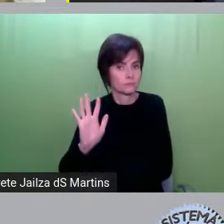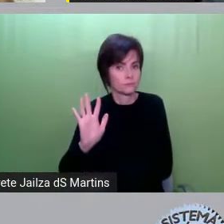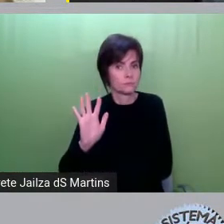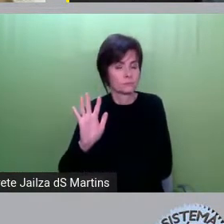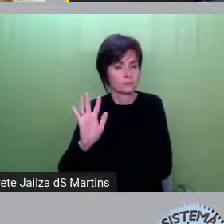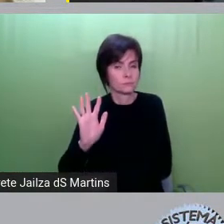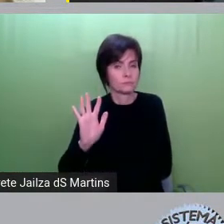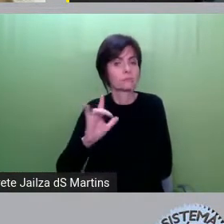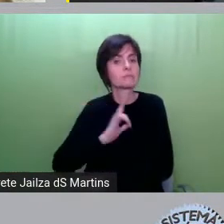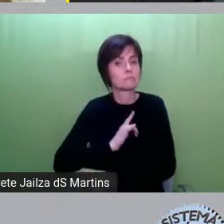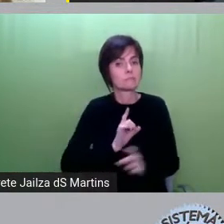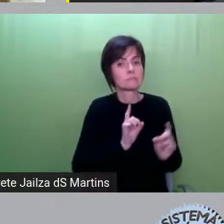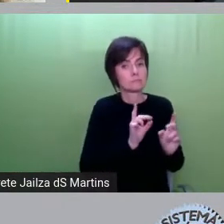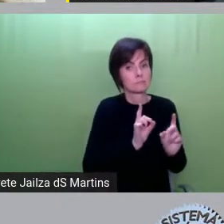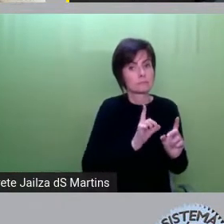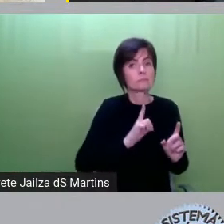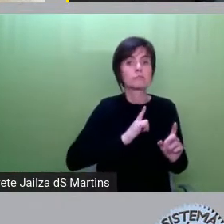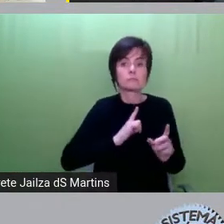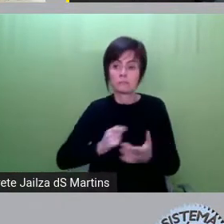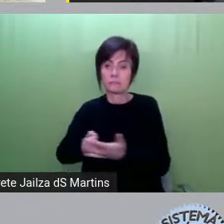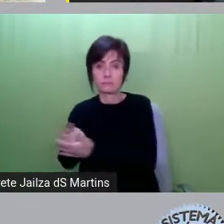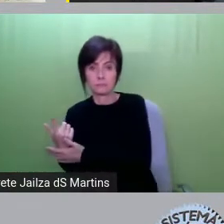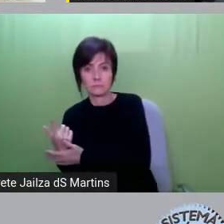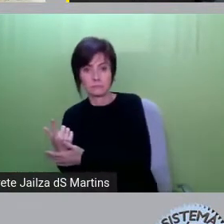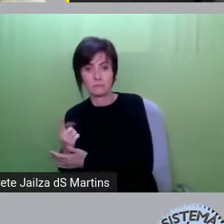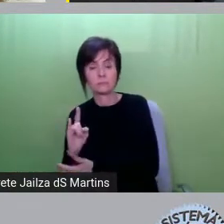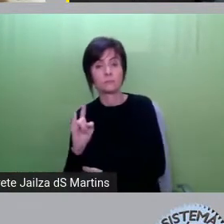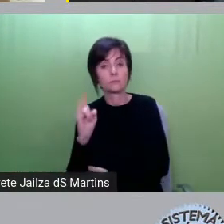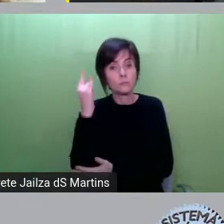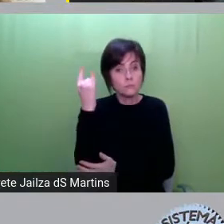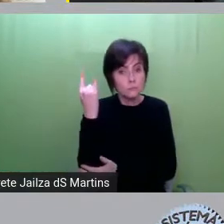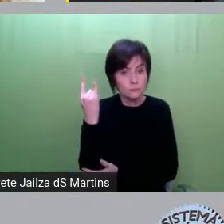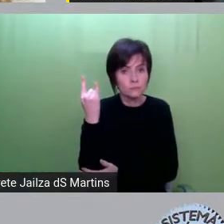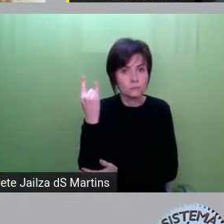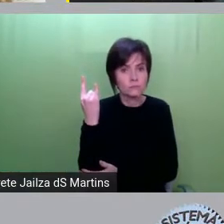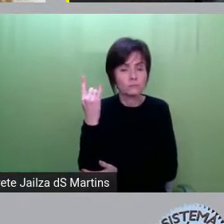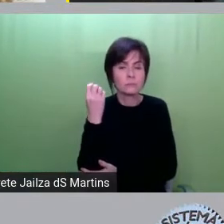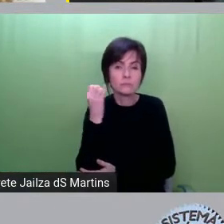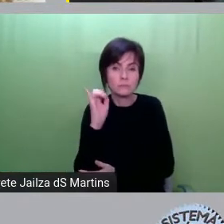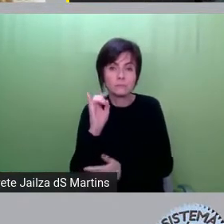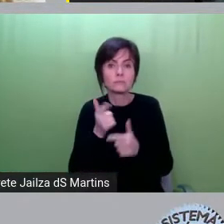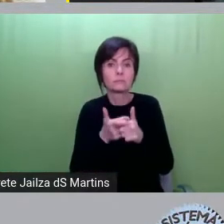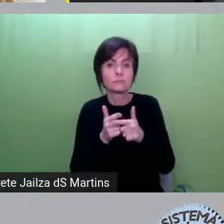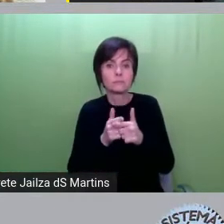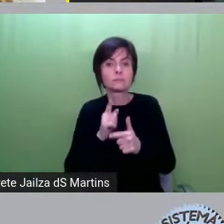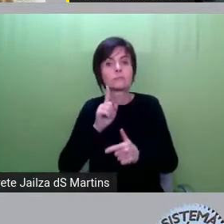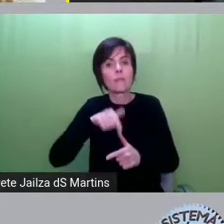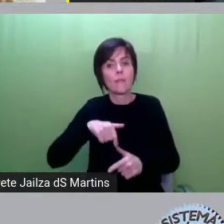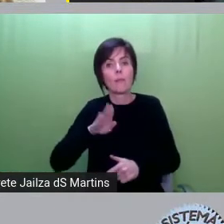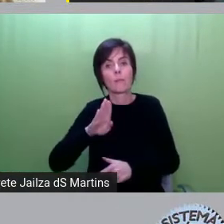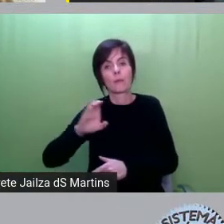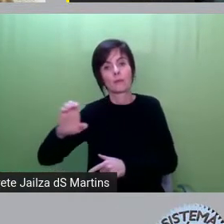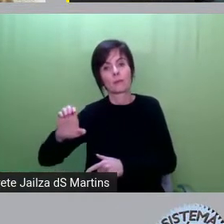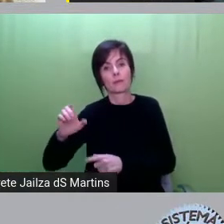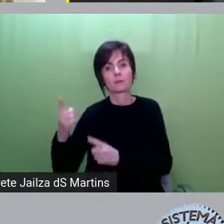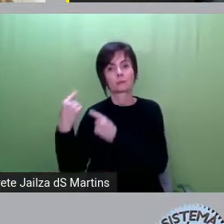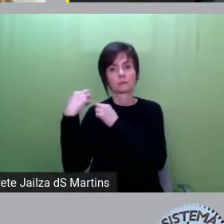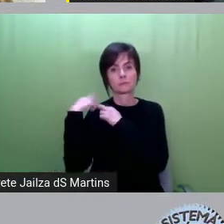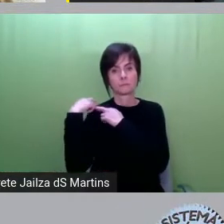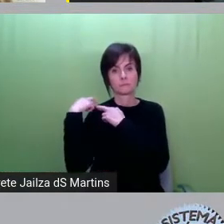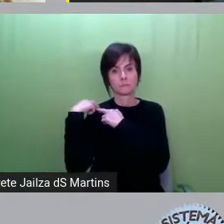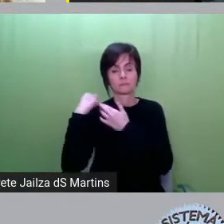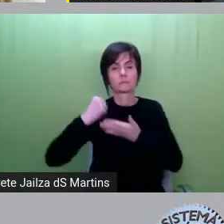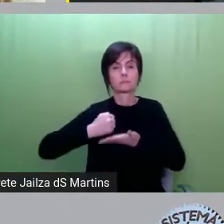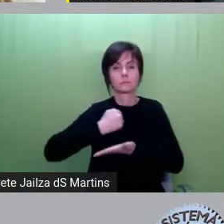Aí tem um vendedor e um comprador. Em última instância, no caso do swap cambial no Brasil, é o Banco Central. Esses contratos